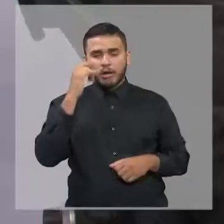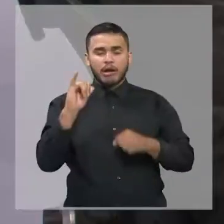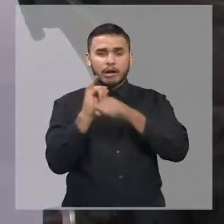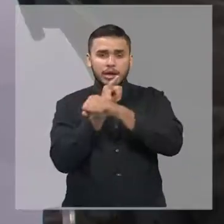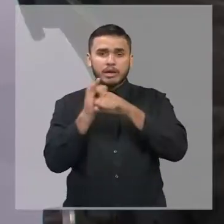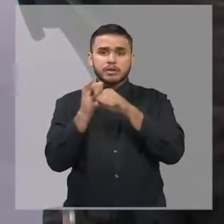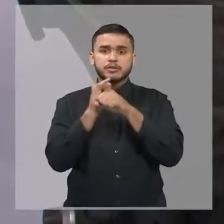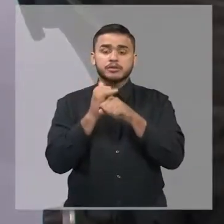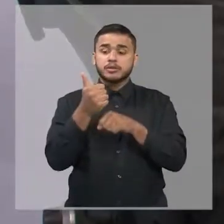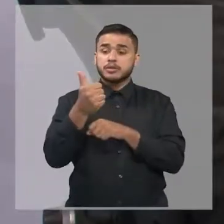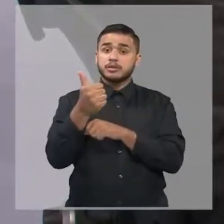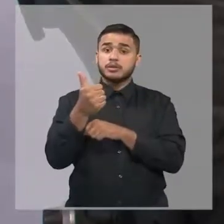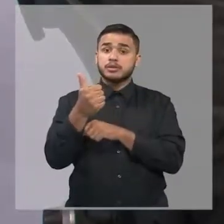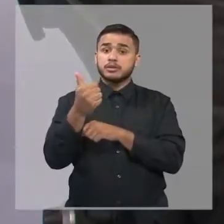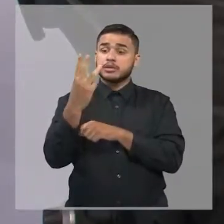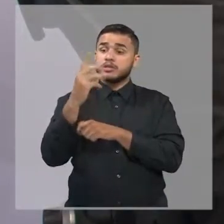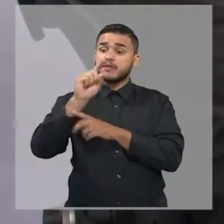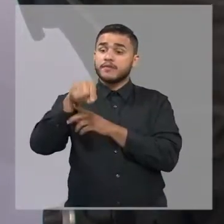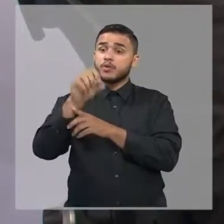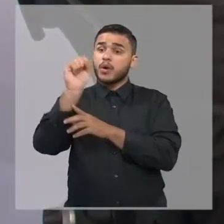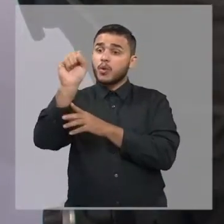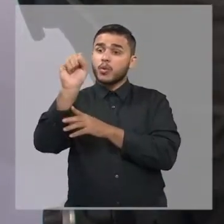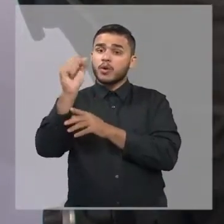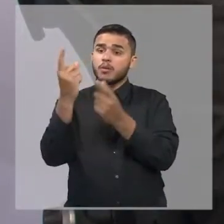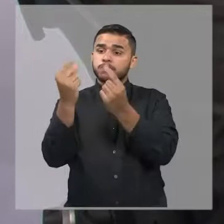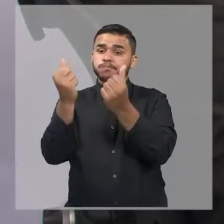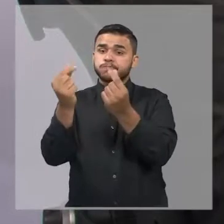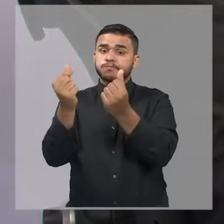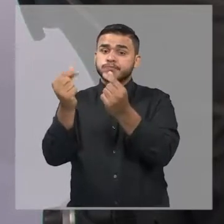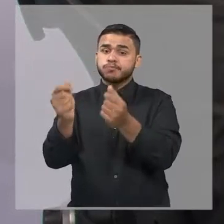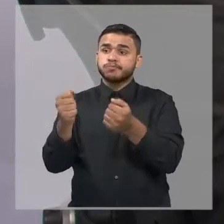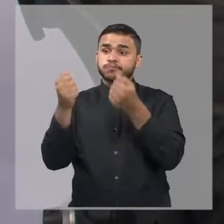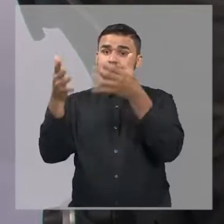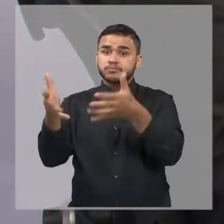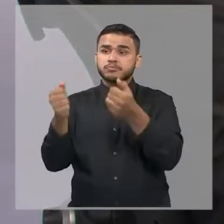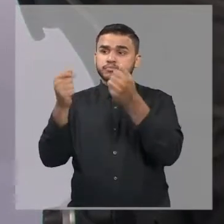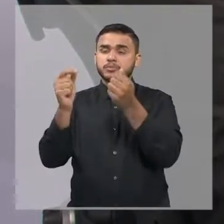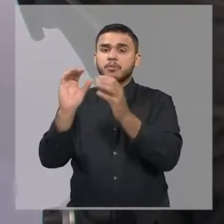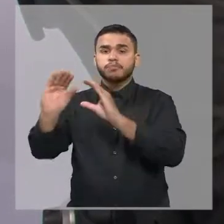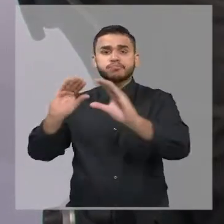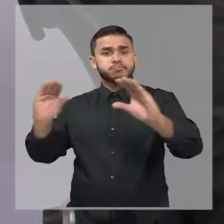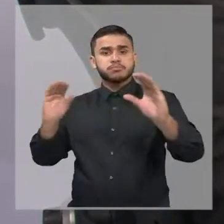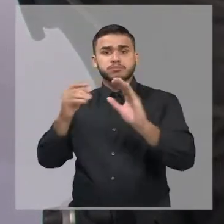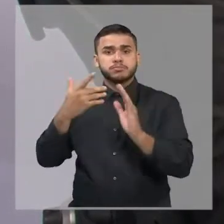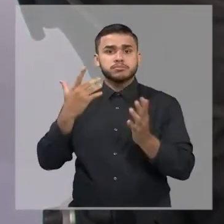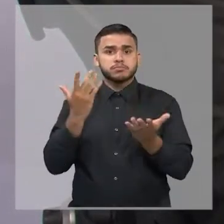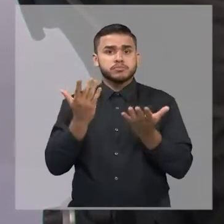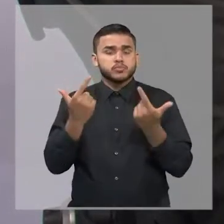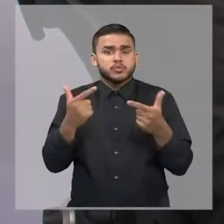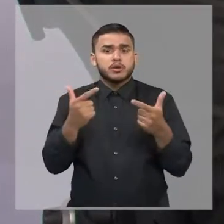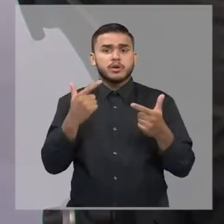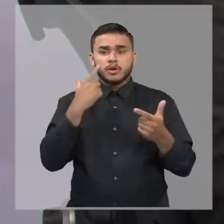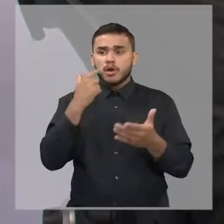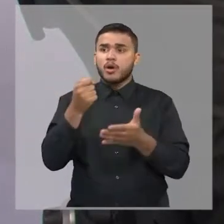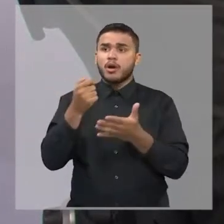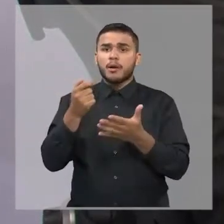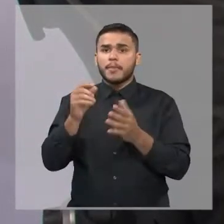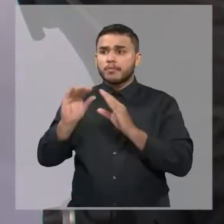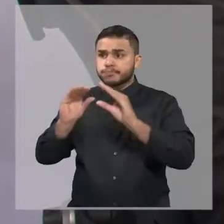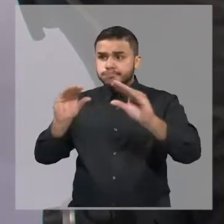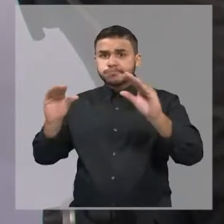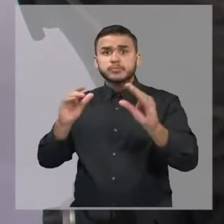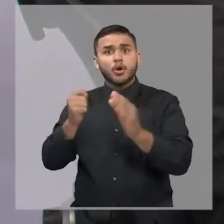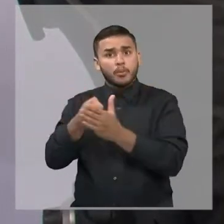sobre 13,8%, que seriam só as despesas não discricionárias, ou seja, aquelas despesas que são obrigatórias.